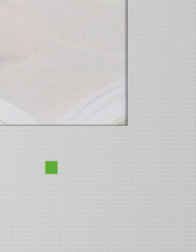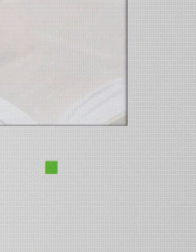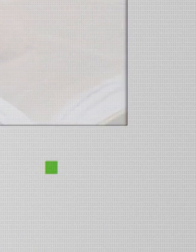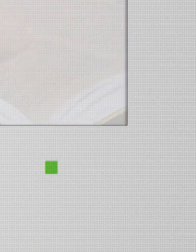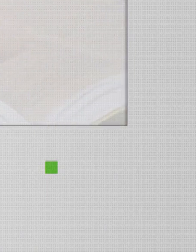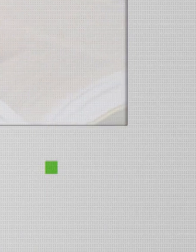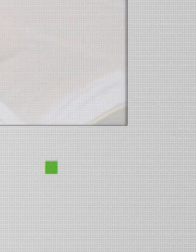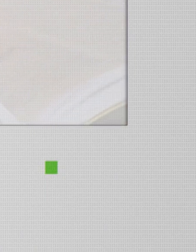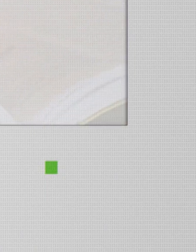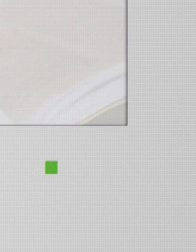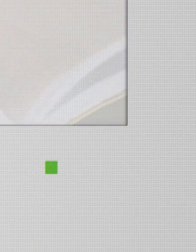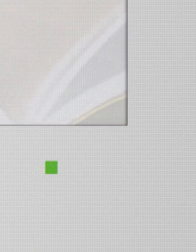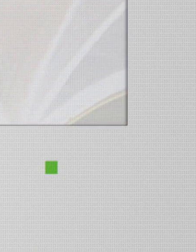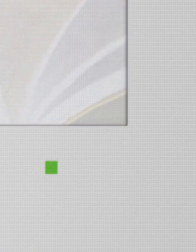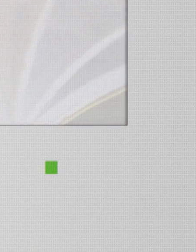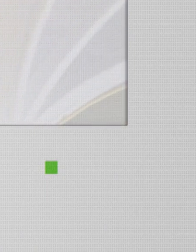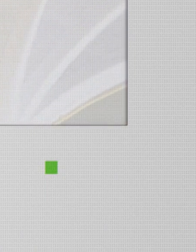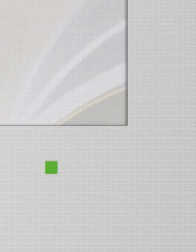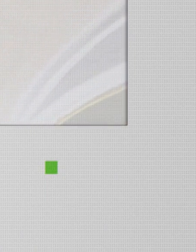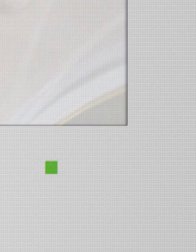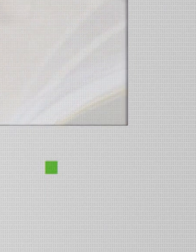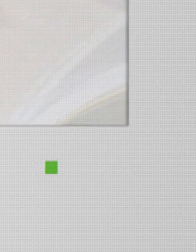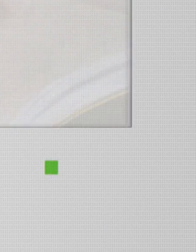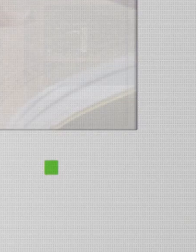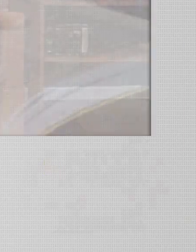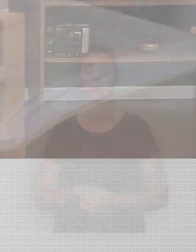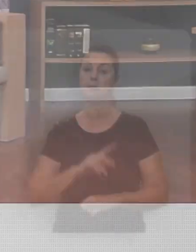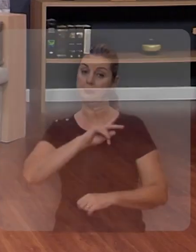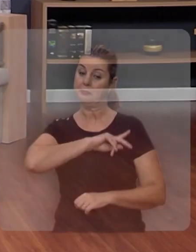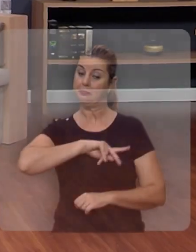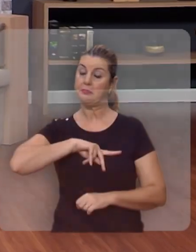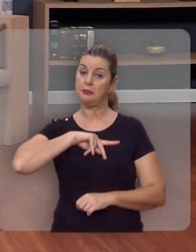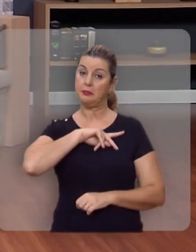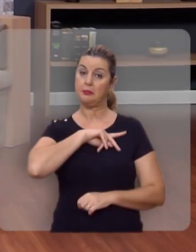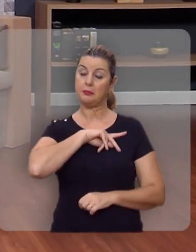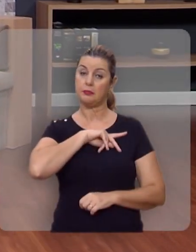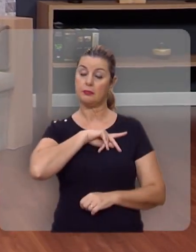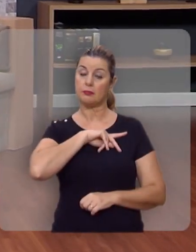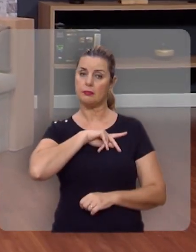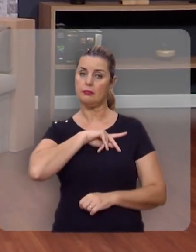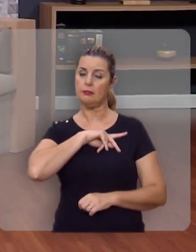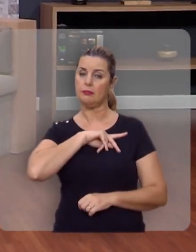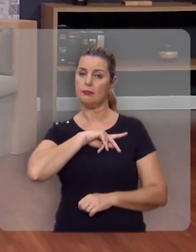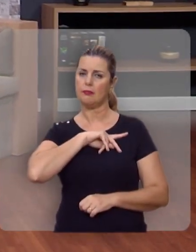e perfeita vontade de Deus. O apóstolo Paulo